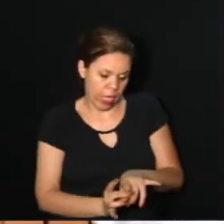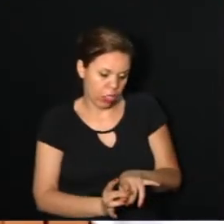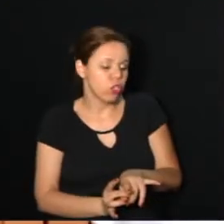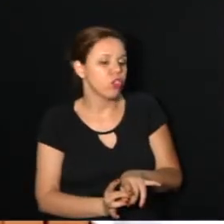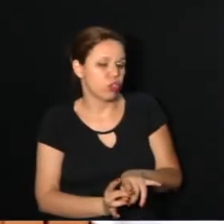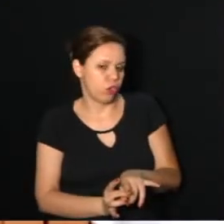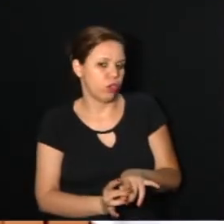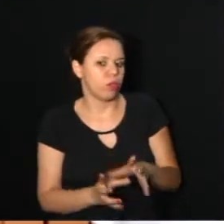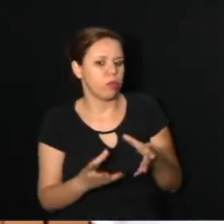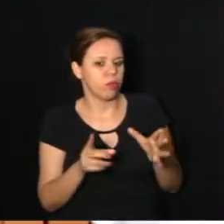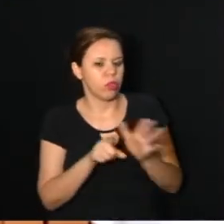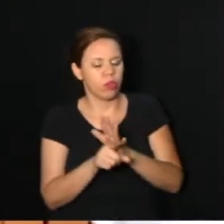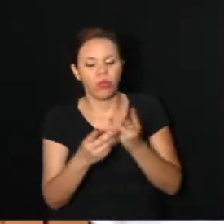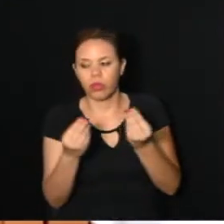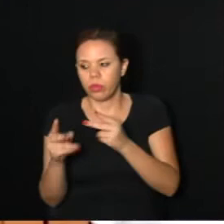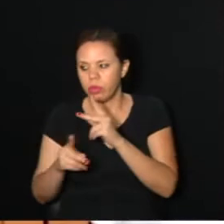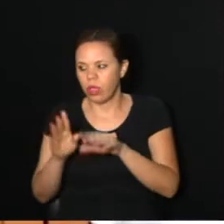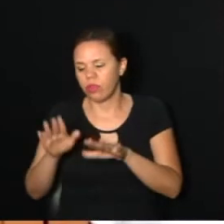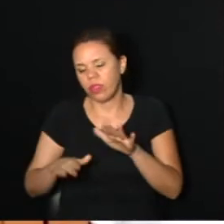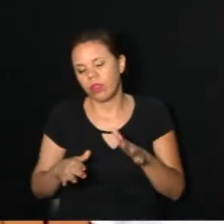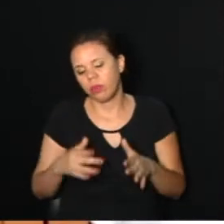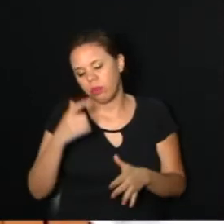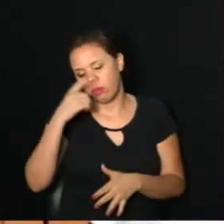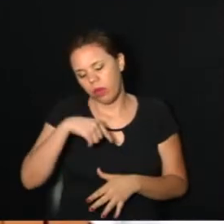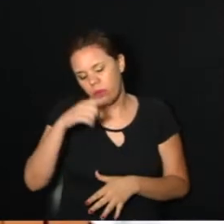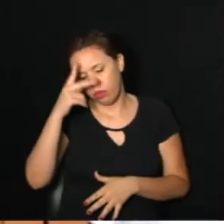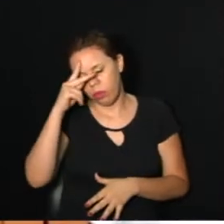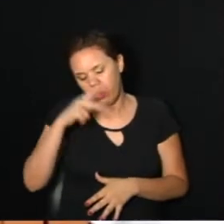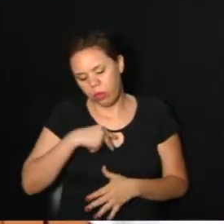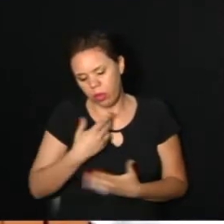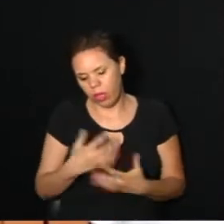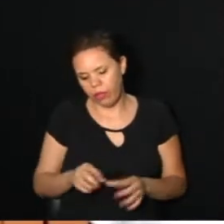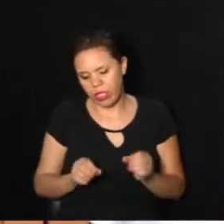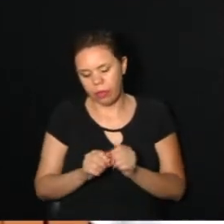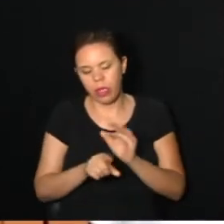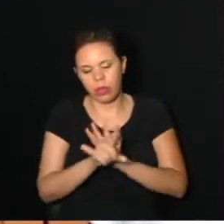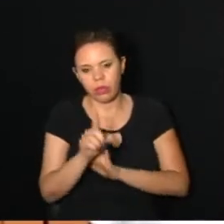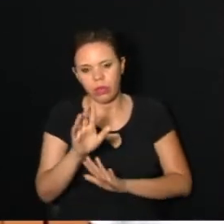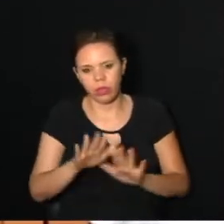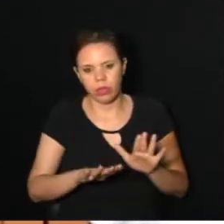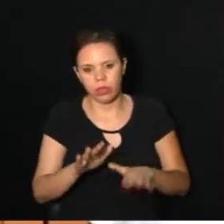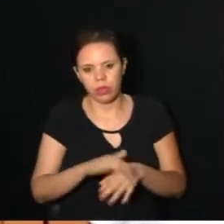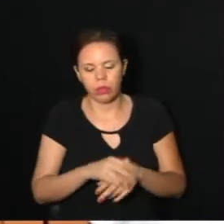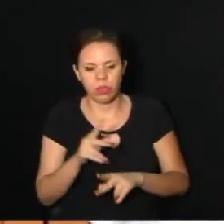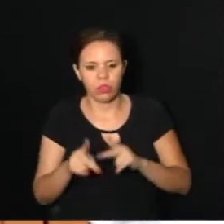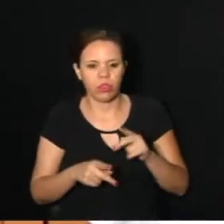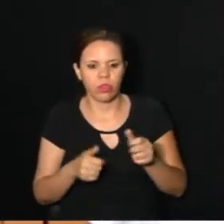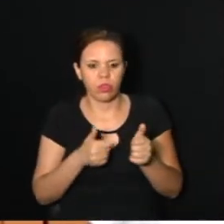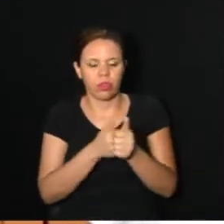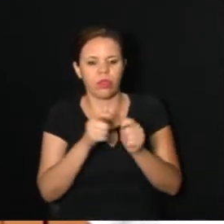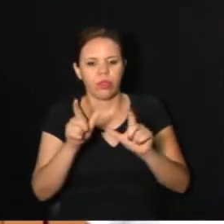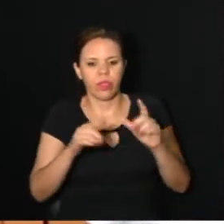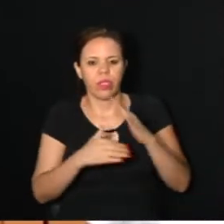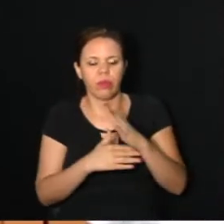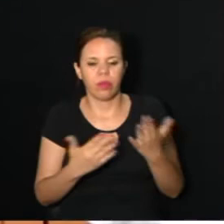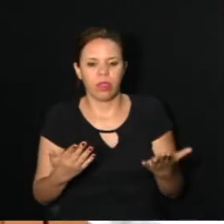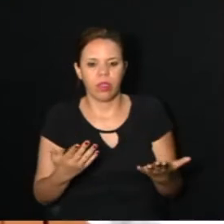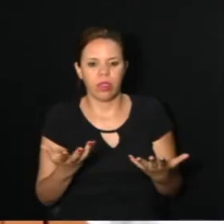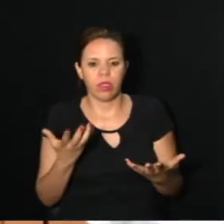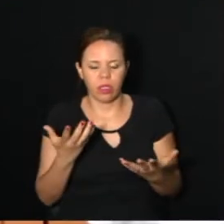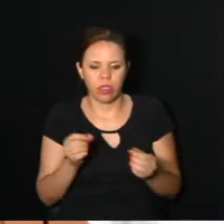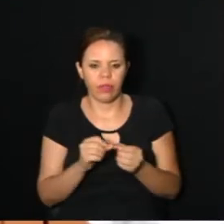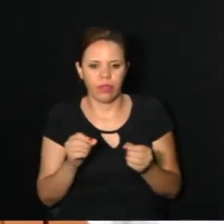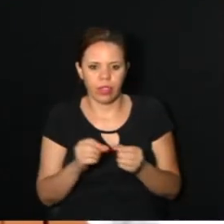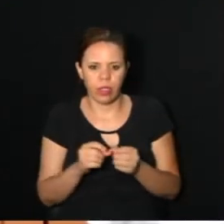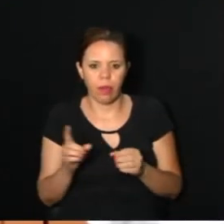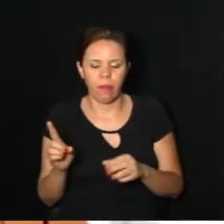de muitos, mas às vezes a pessoa, por um motivo pessoal, não quer fazer essa pergunta, ou aqueles que estão nos acompanhando pela TV Câmara, caso essa pergunta venha ao